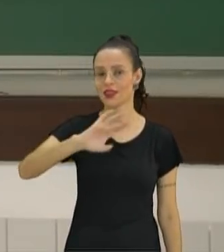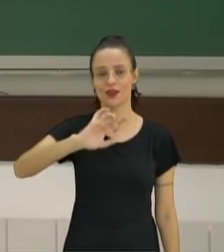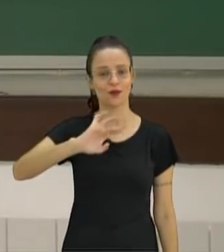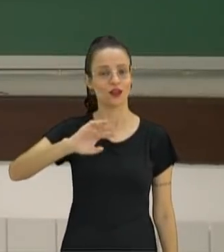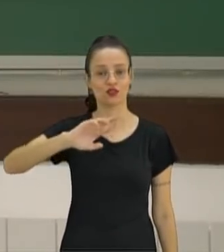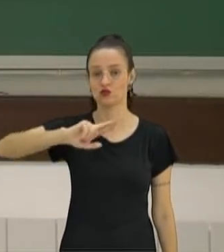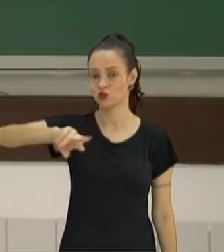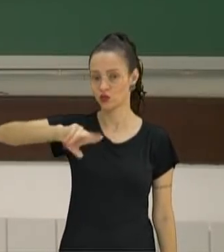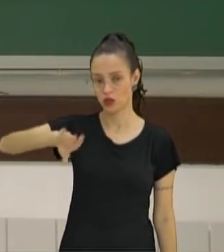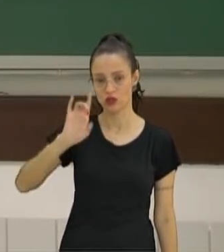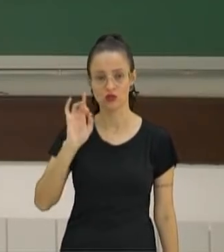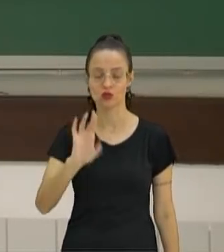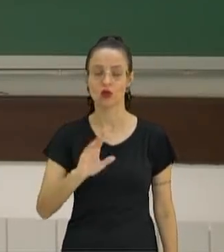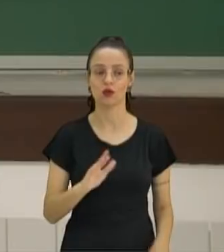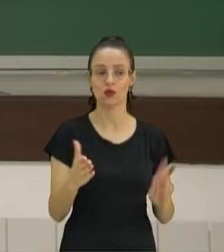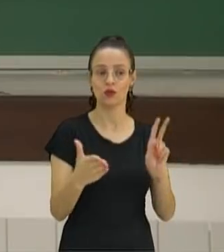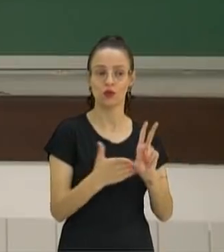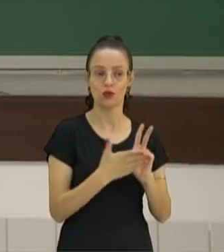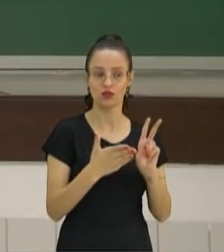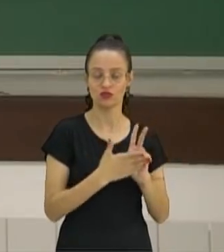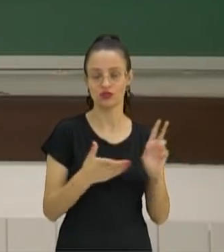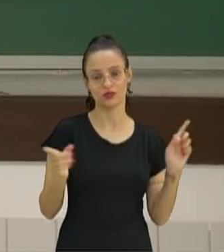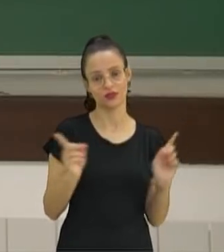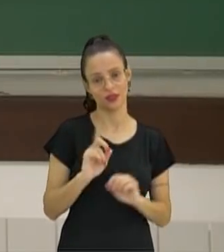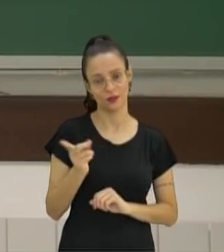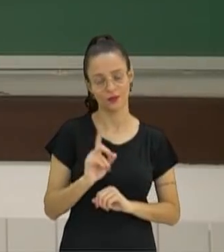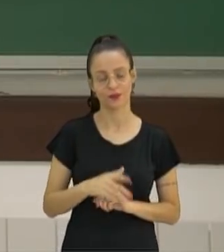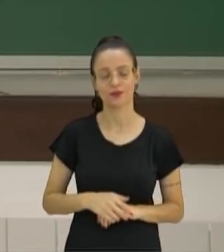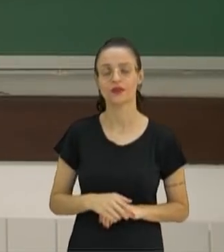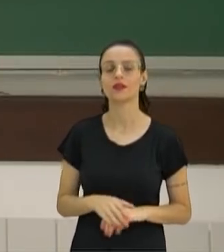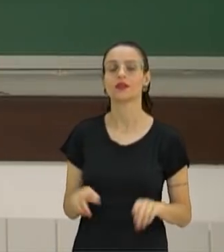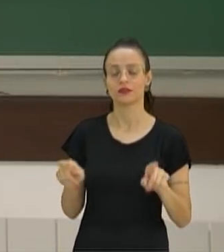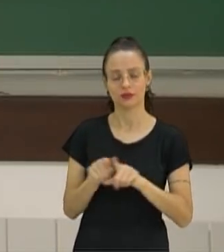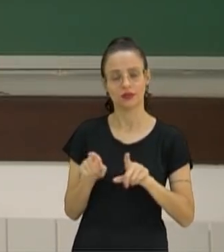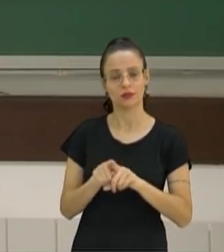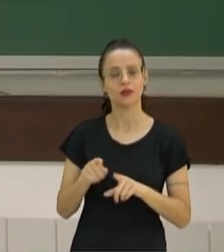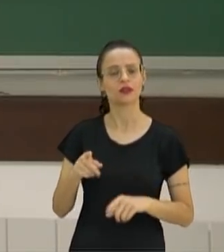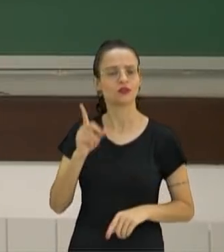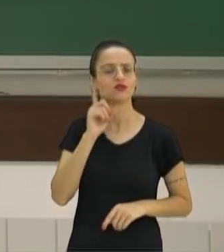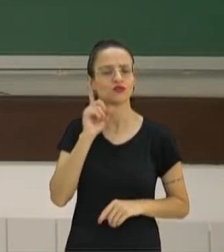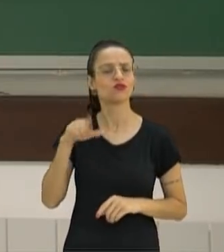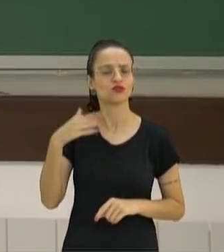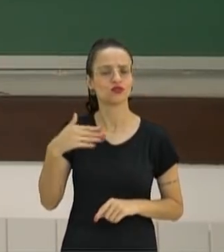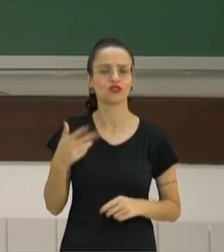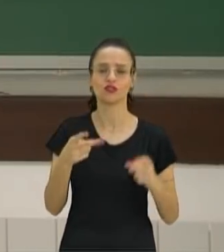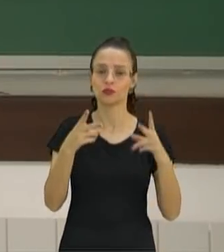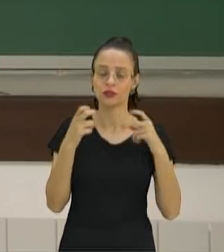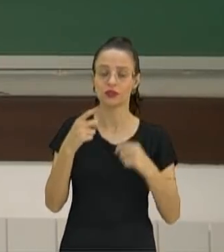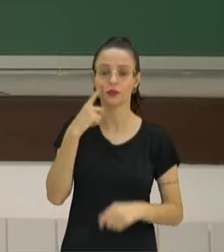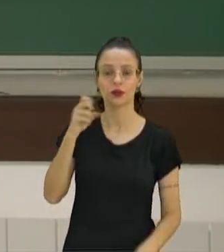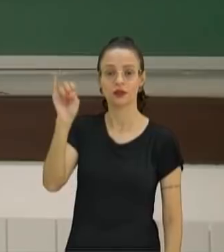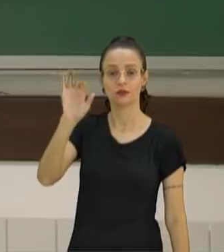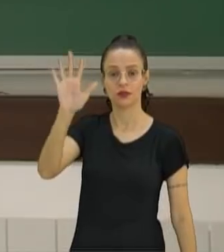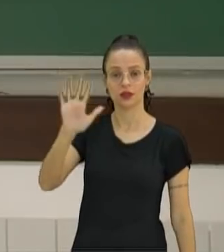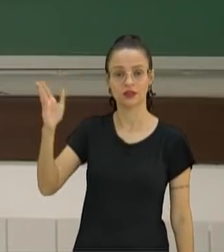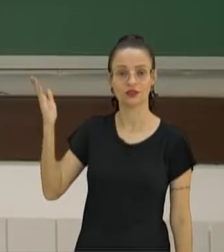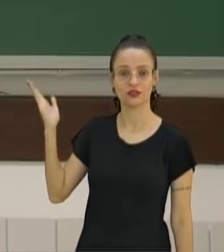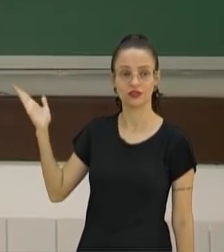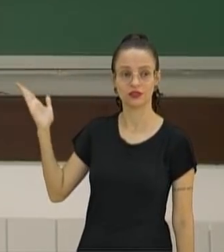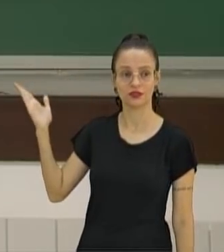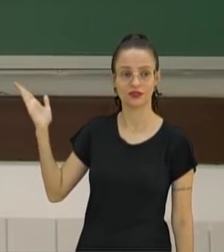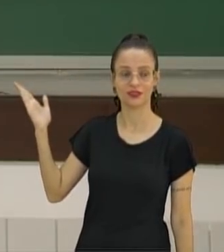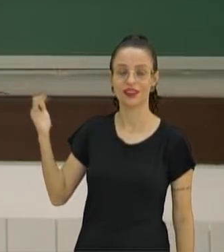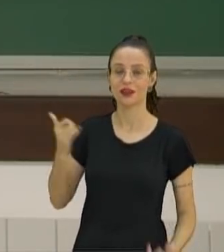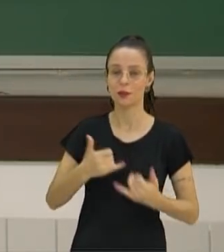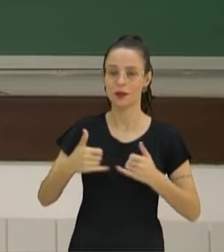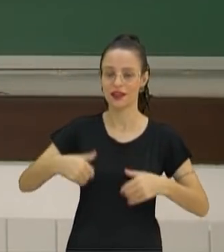da cultura indígena? Olha ali. As padronagens também estão presentes em nosso cotidiano. E tem uma imagem ali que parece uma